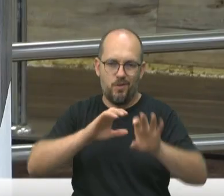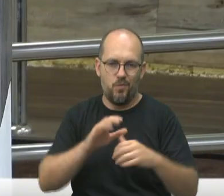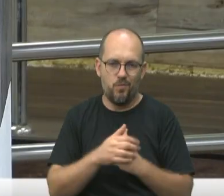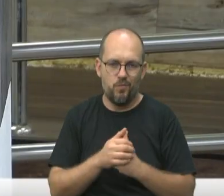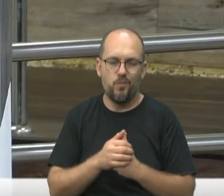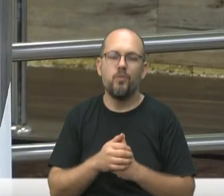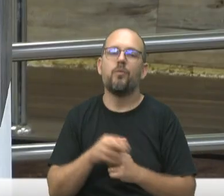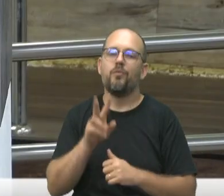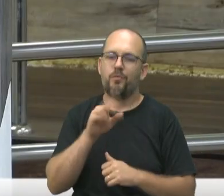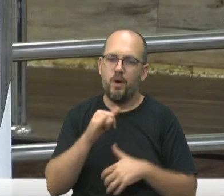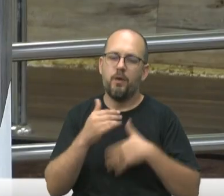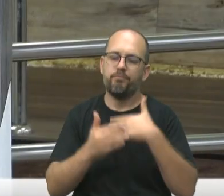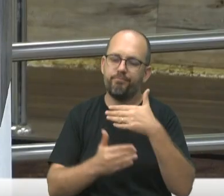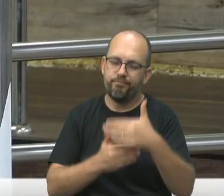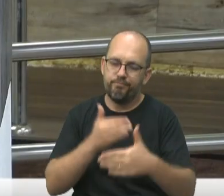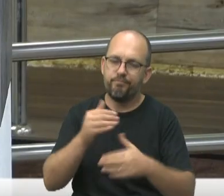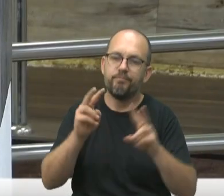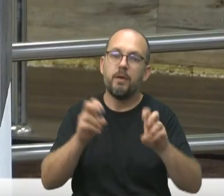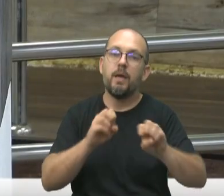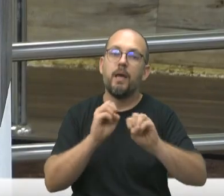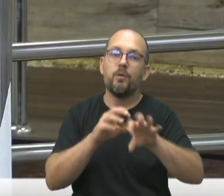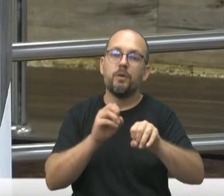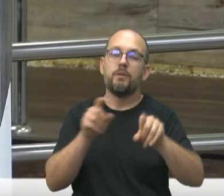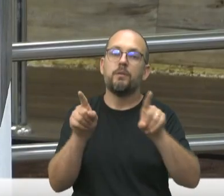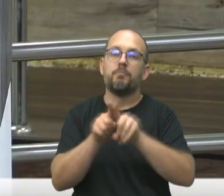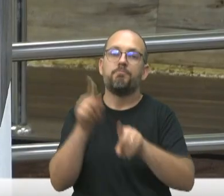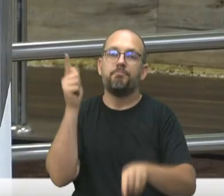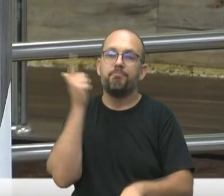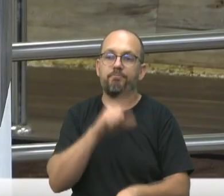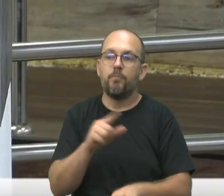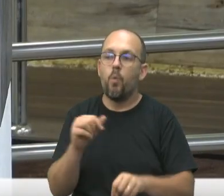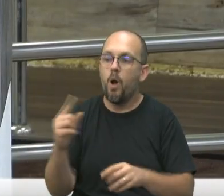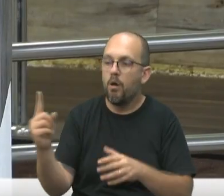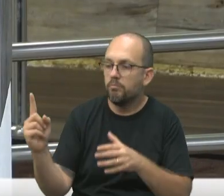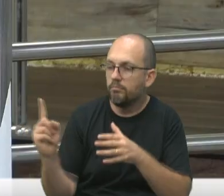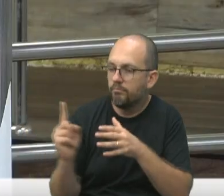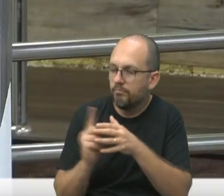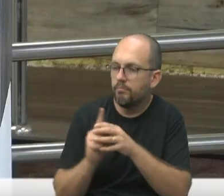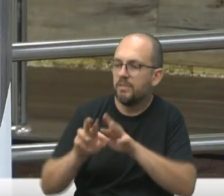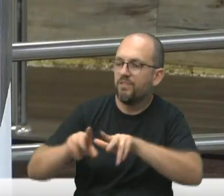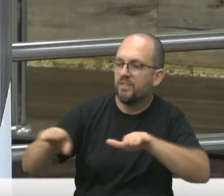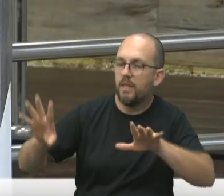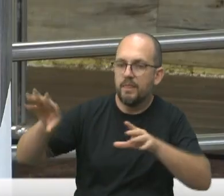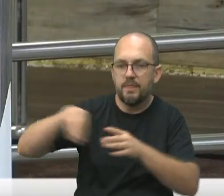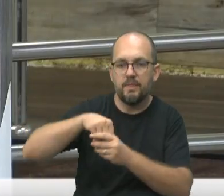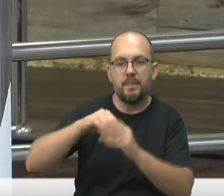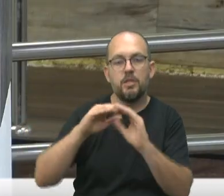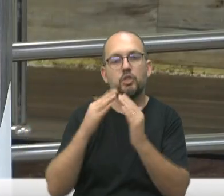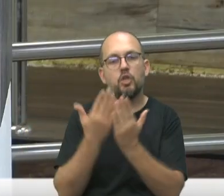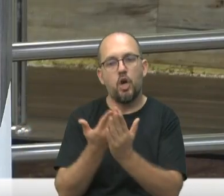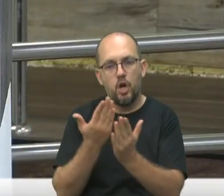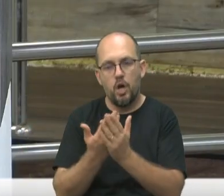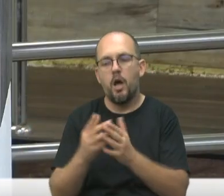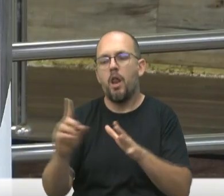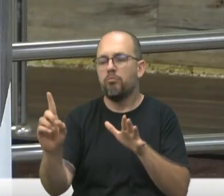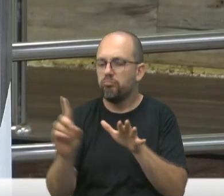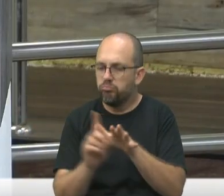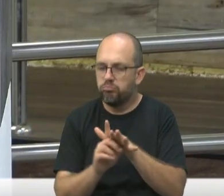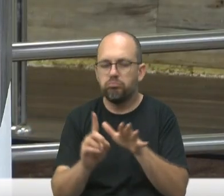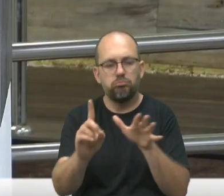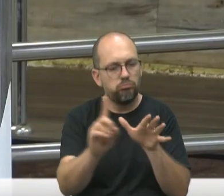vai conseguir avançar em educação quando a gente também conseguir acolher a diversidade nas escolas, quando a gente falar